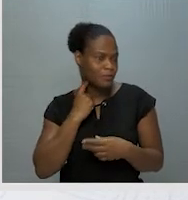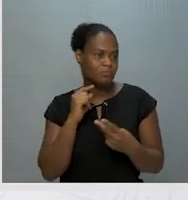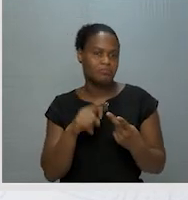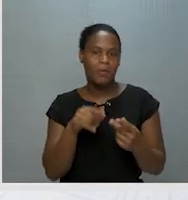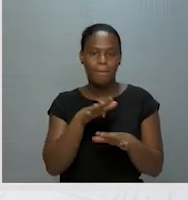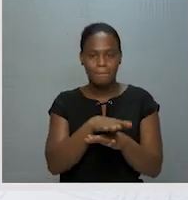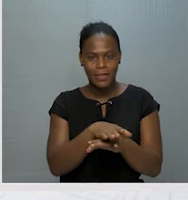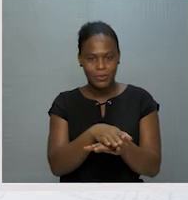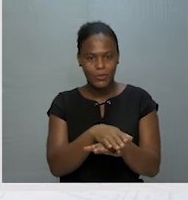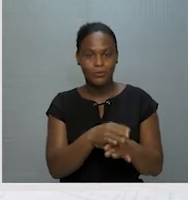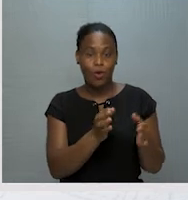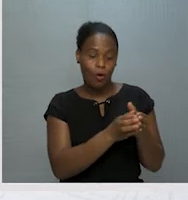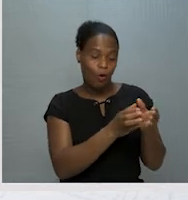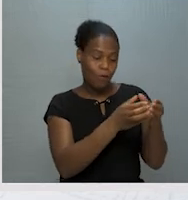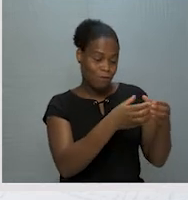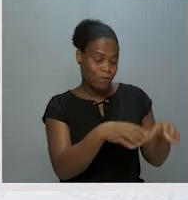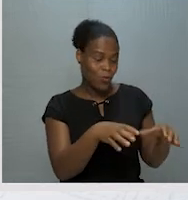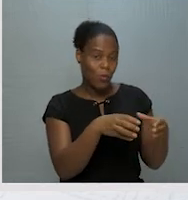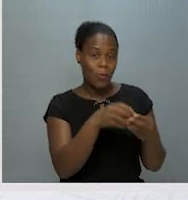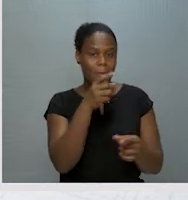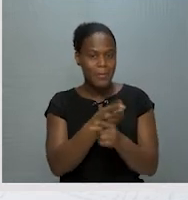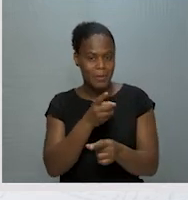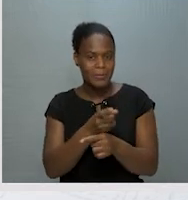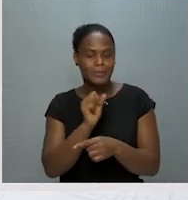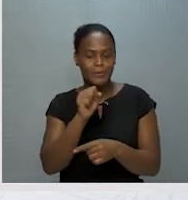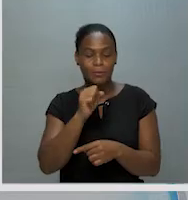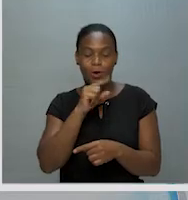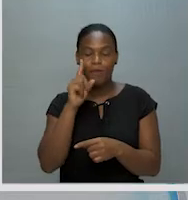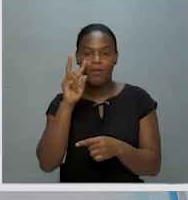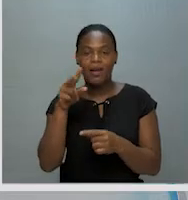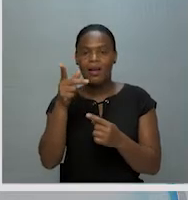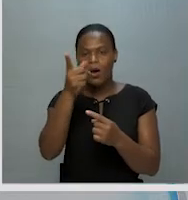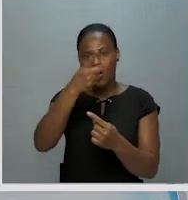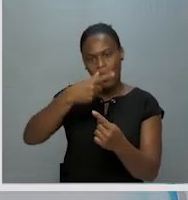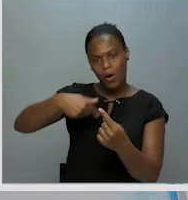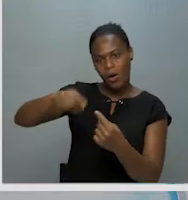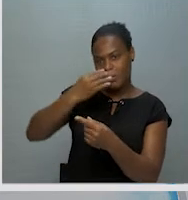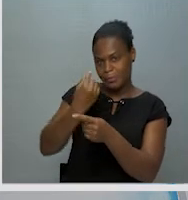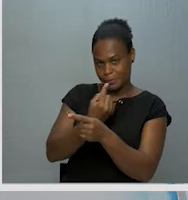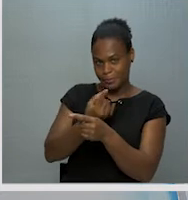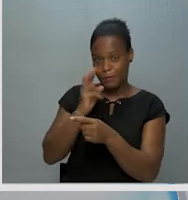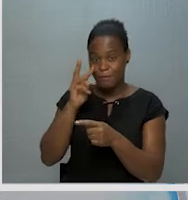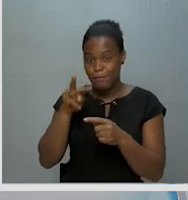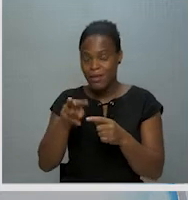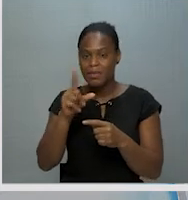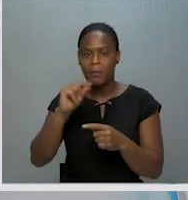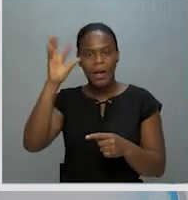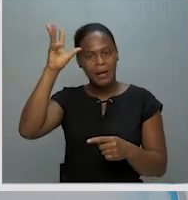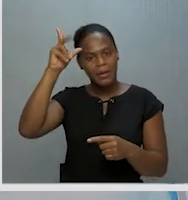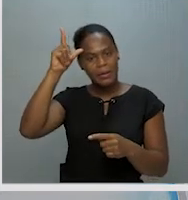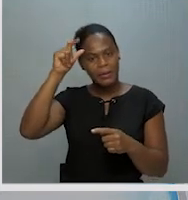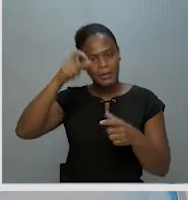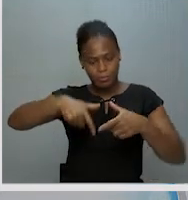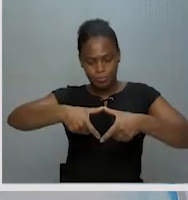o peixe e os ovos são do mesmo grupo, como podem ver na roda dos alimentos, assim como também o leite,